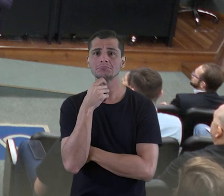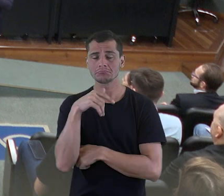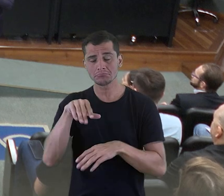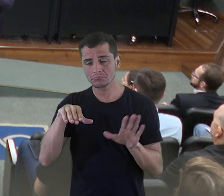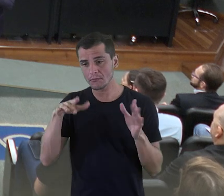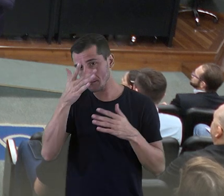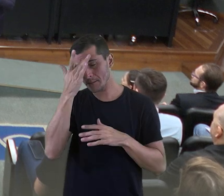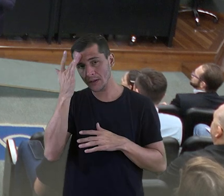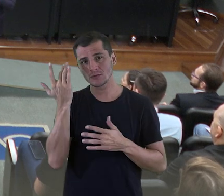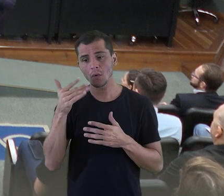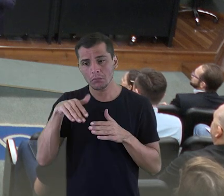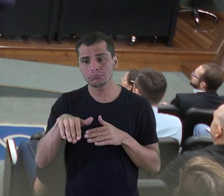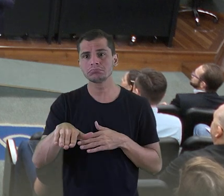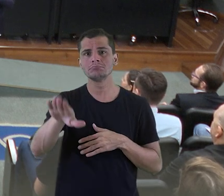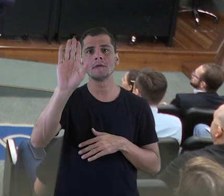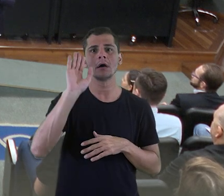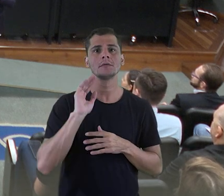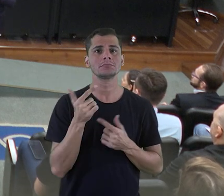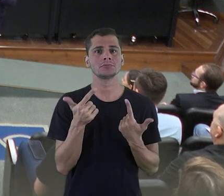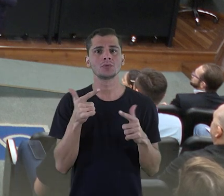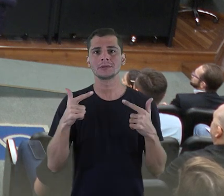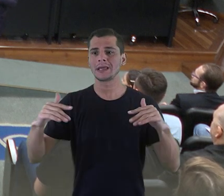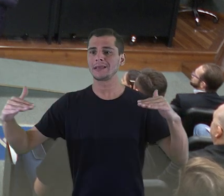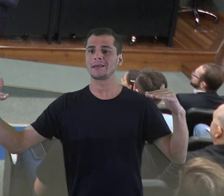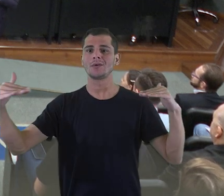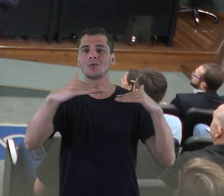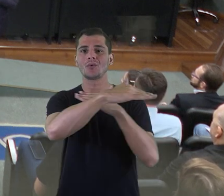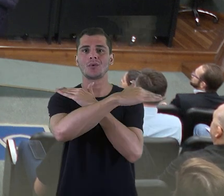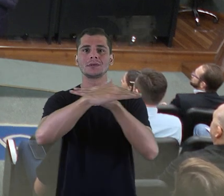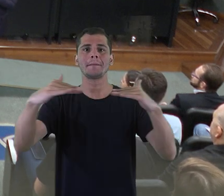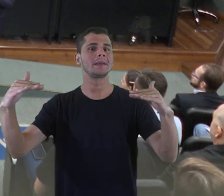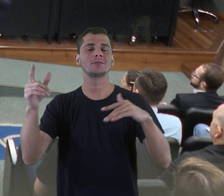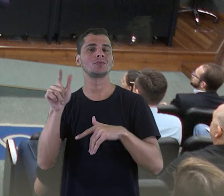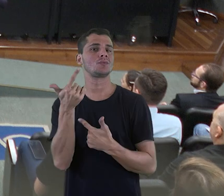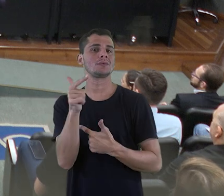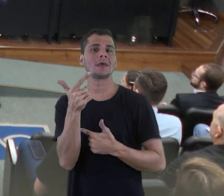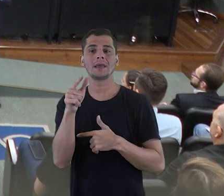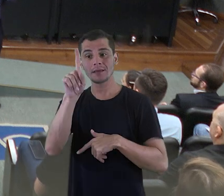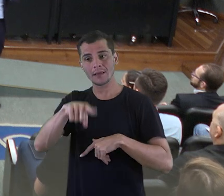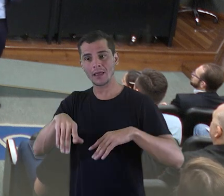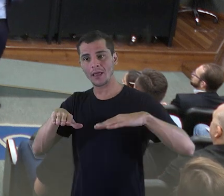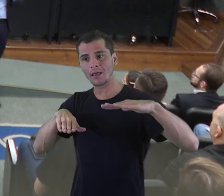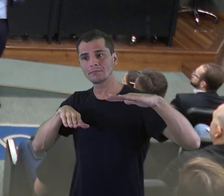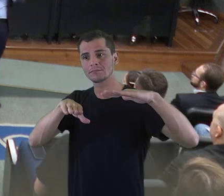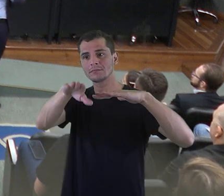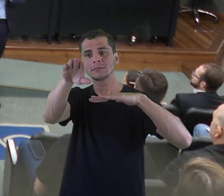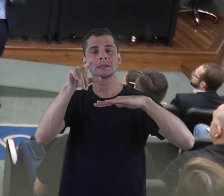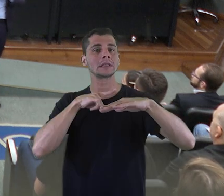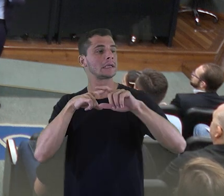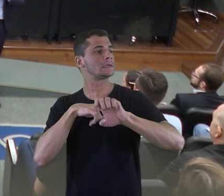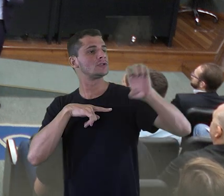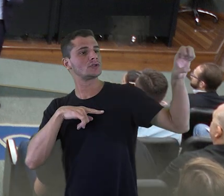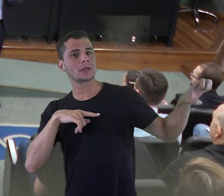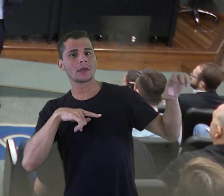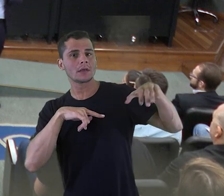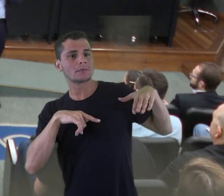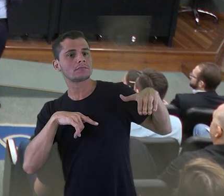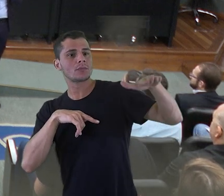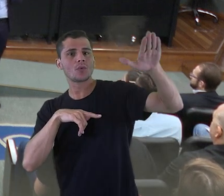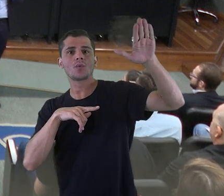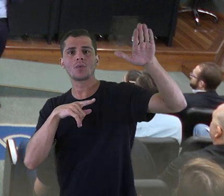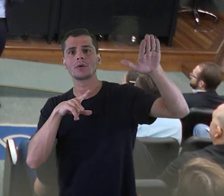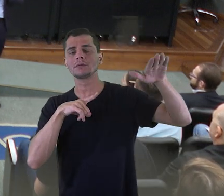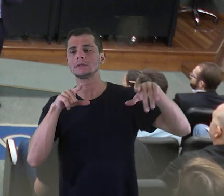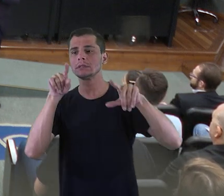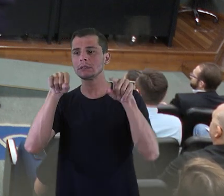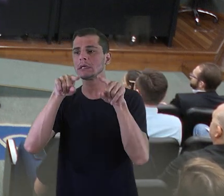direito, uma rua que é uma rua de terra, que tem acho que duas casas, mas não tem fluxo de veículos. Ou seja, aquele